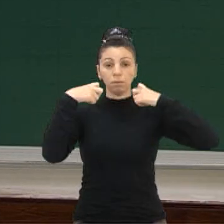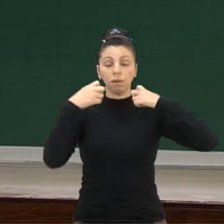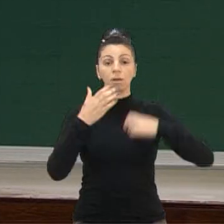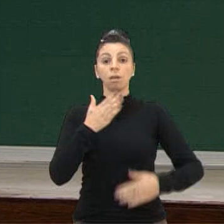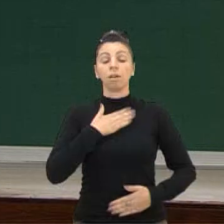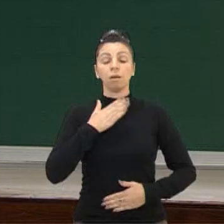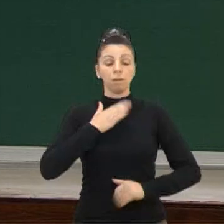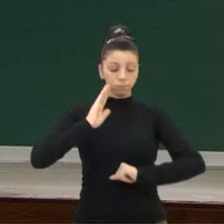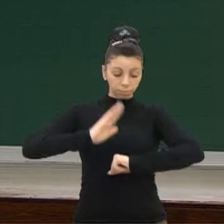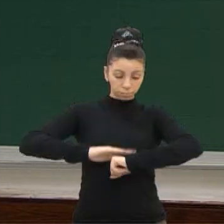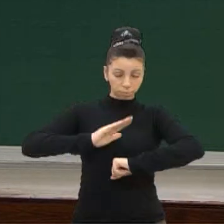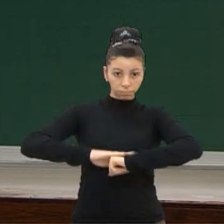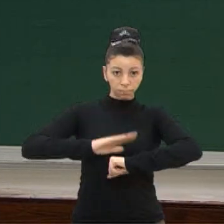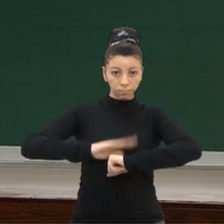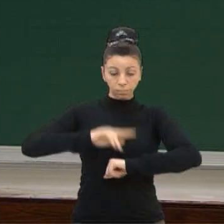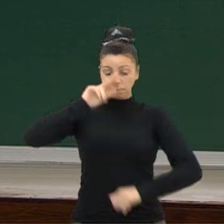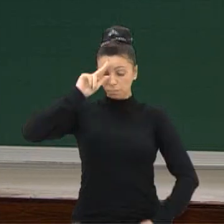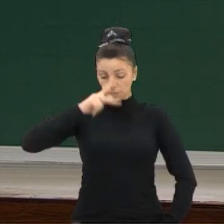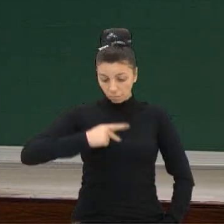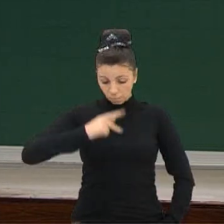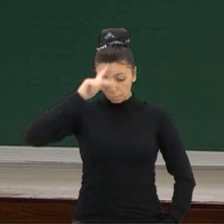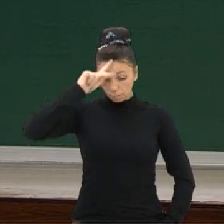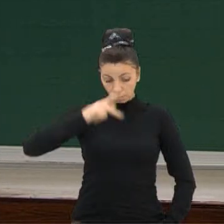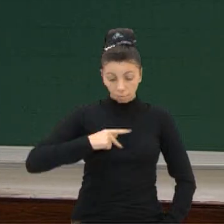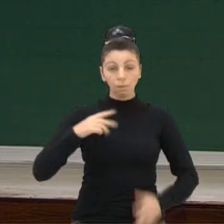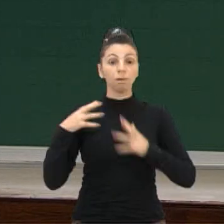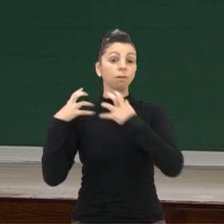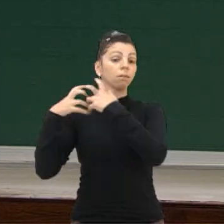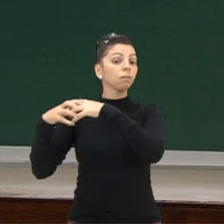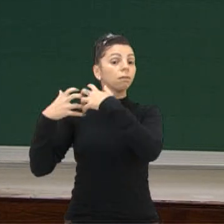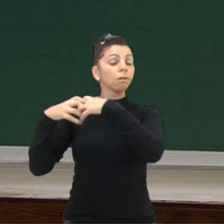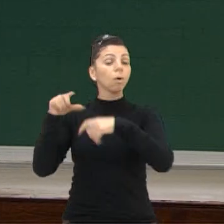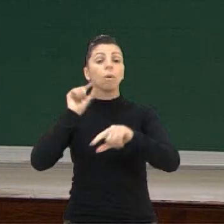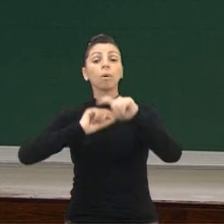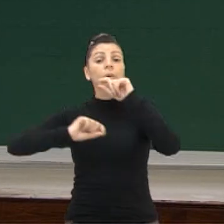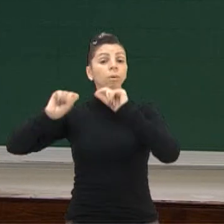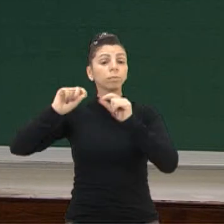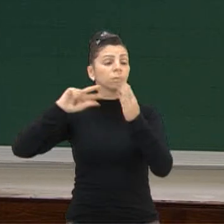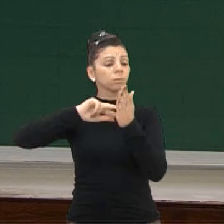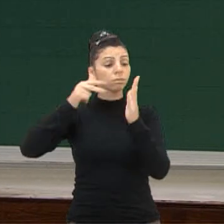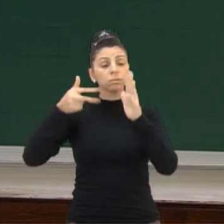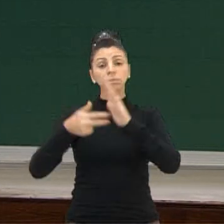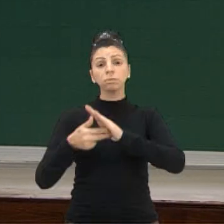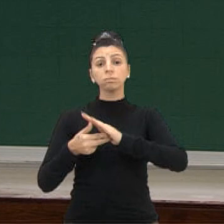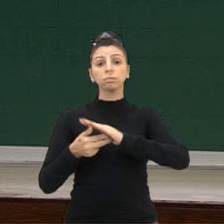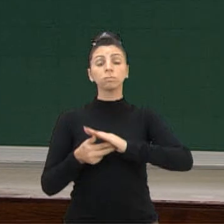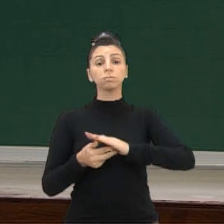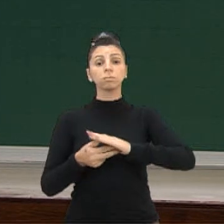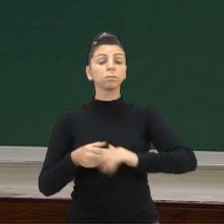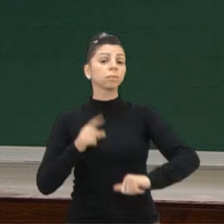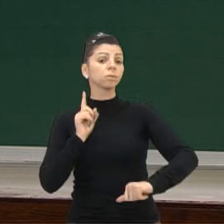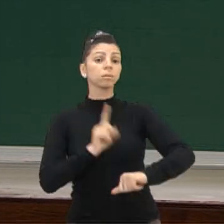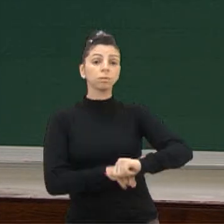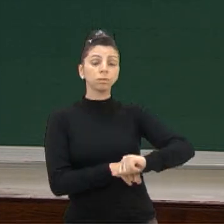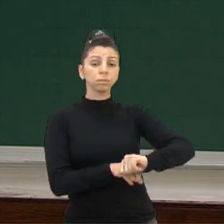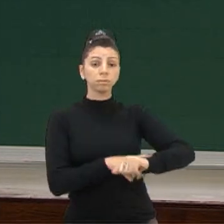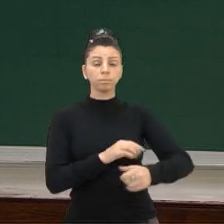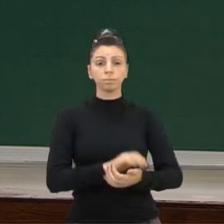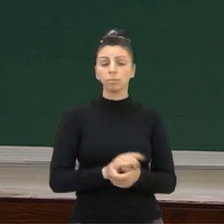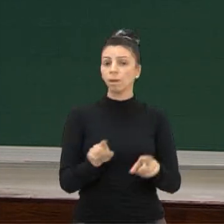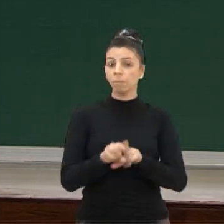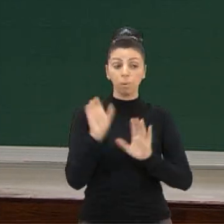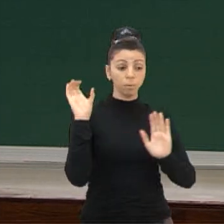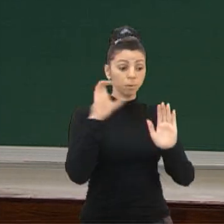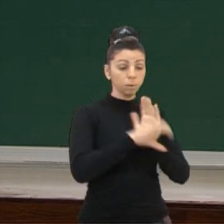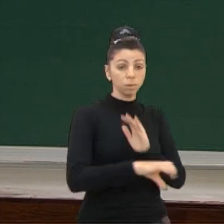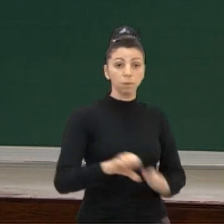próprio e fazendo aqui uma reflexão sobre o que seja o tempo. Né? Então a gente vai aprender também hoje o conceito de efemeridade,